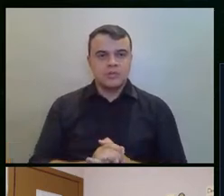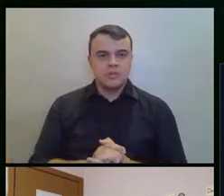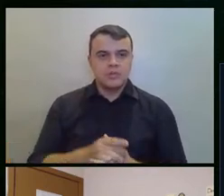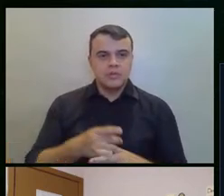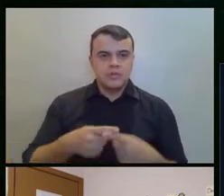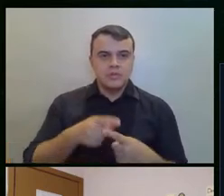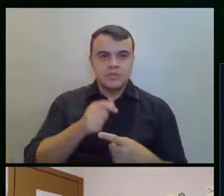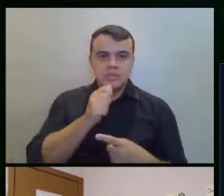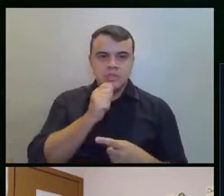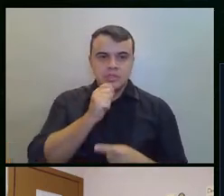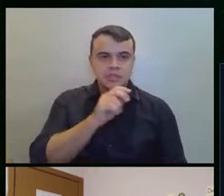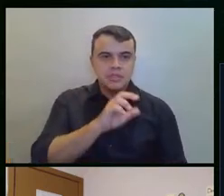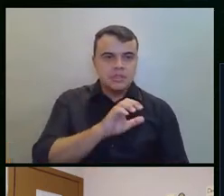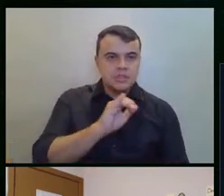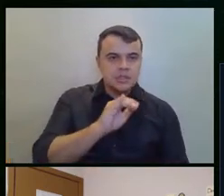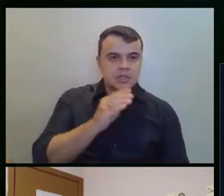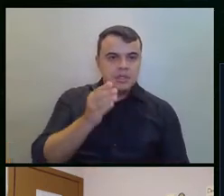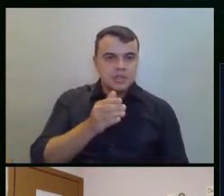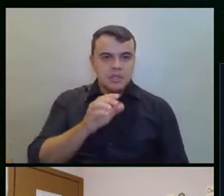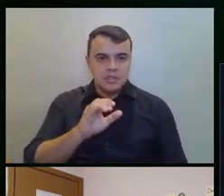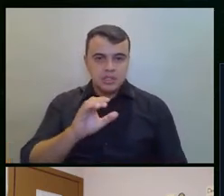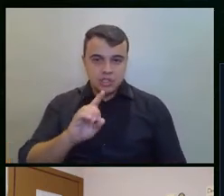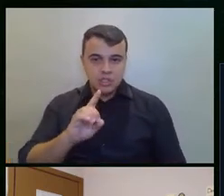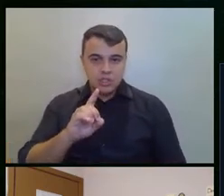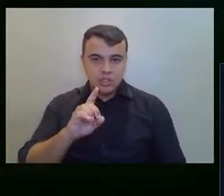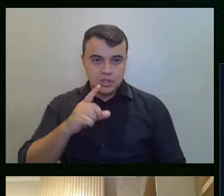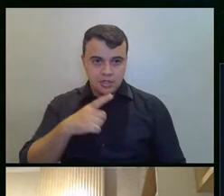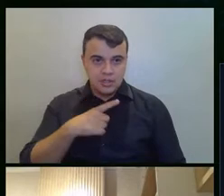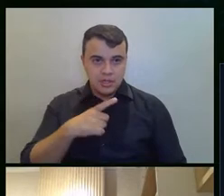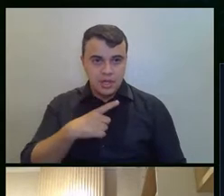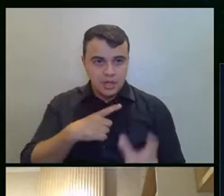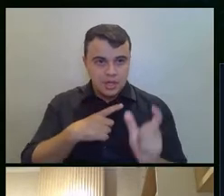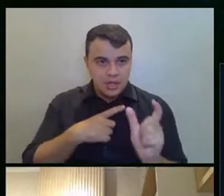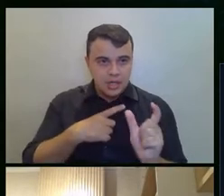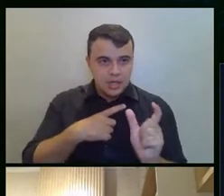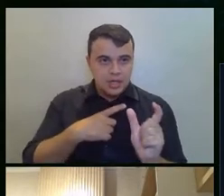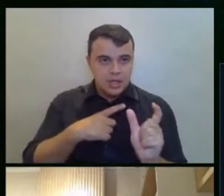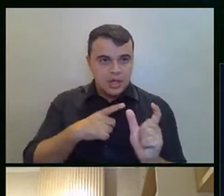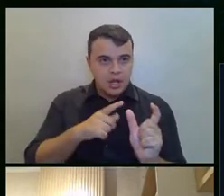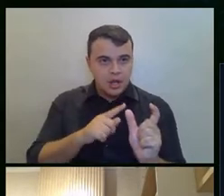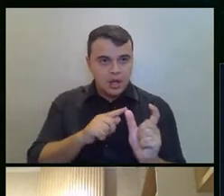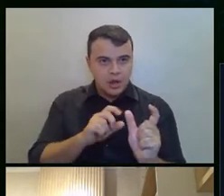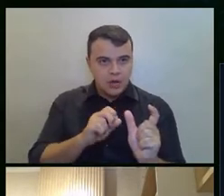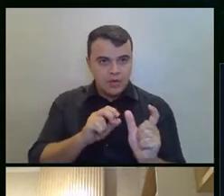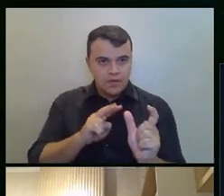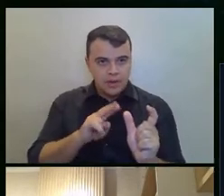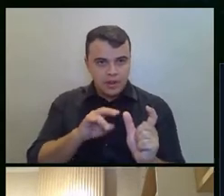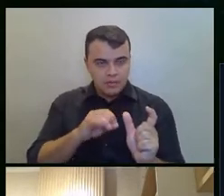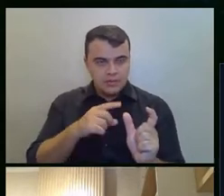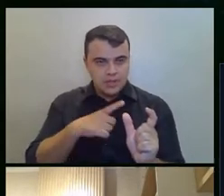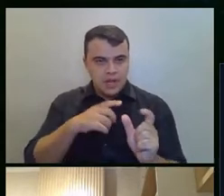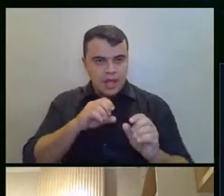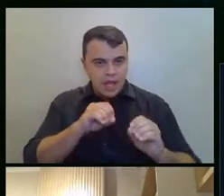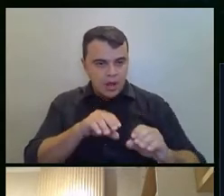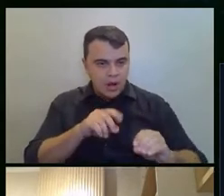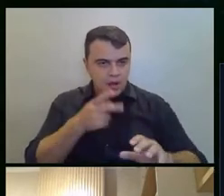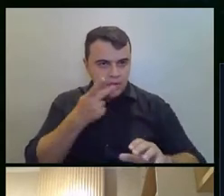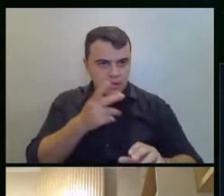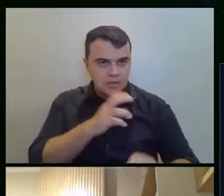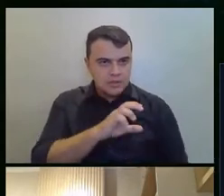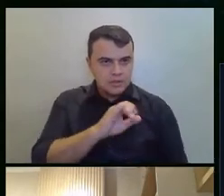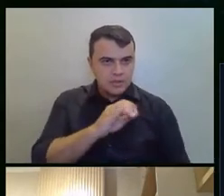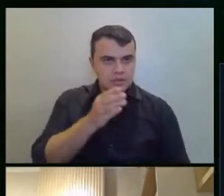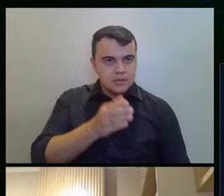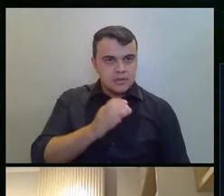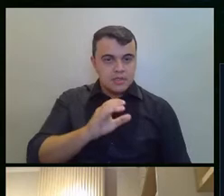foi colocado csd no botecamp na verdade no módulo de câmeras você tem você tem uma aula falando sobre sexo de no